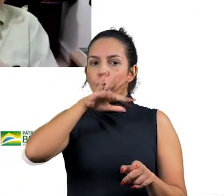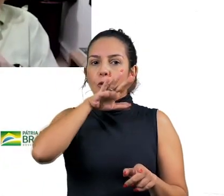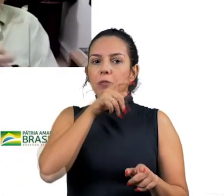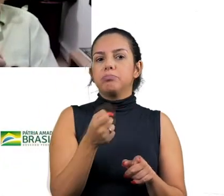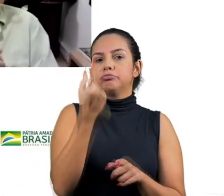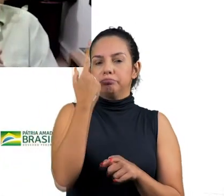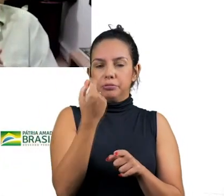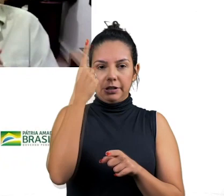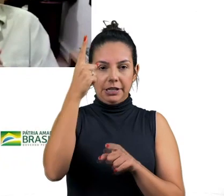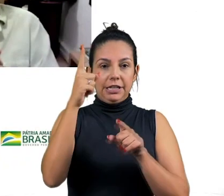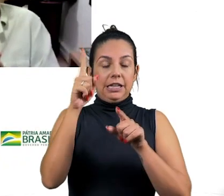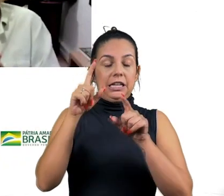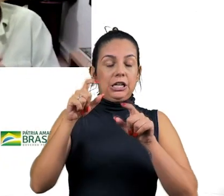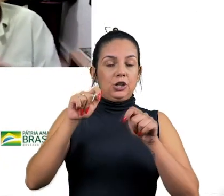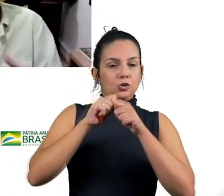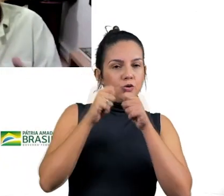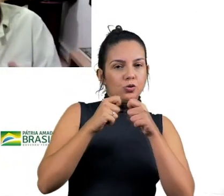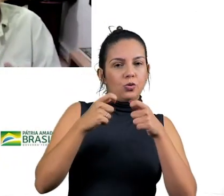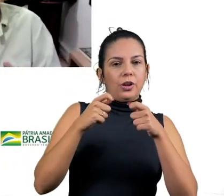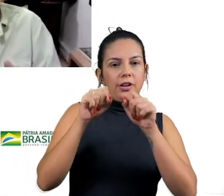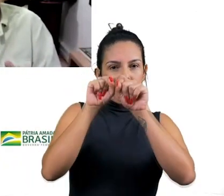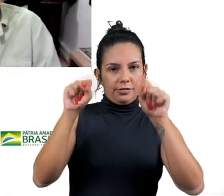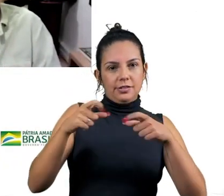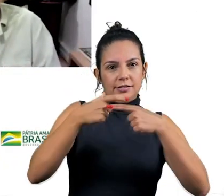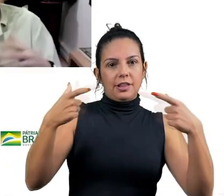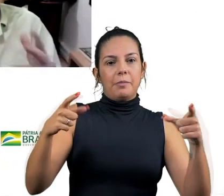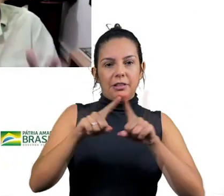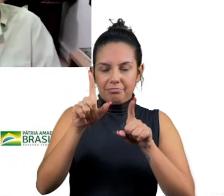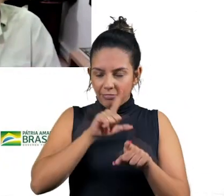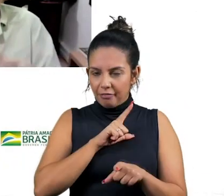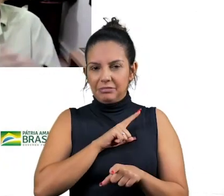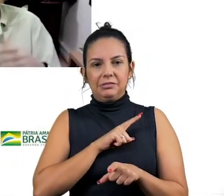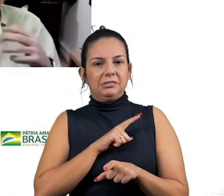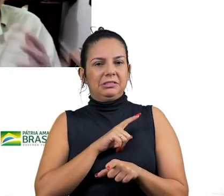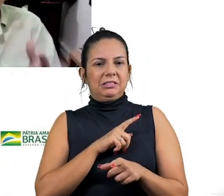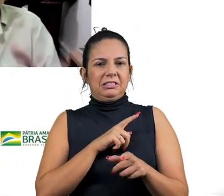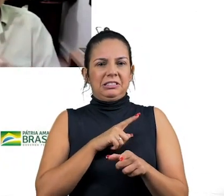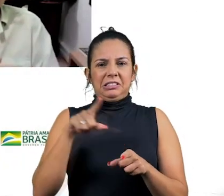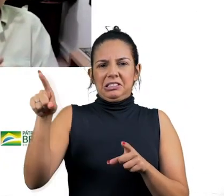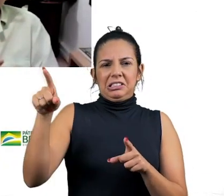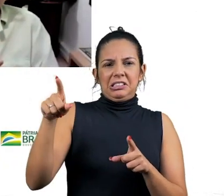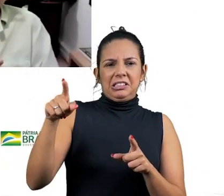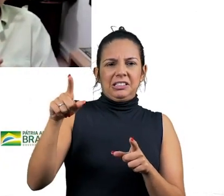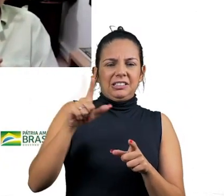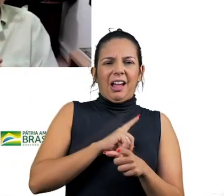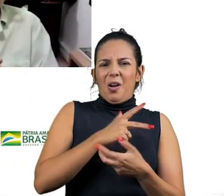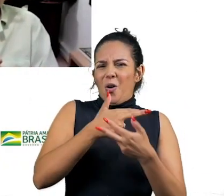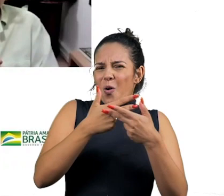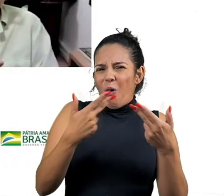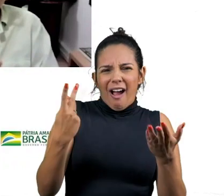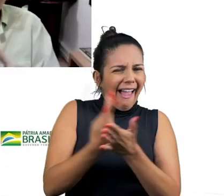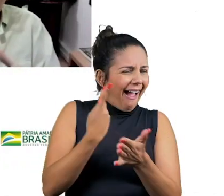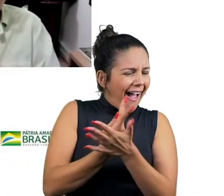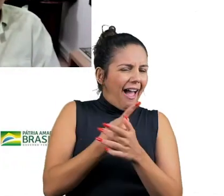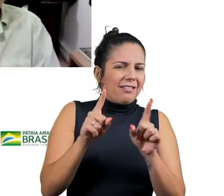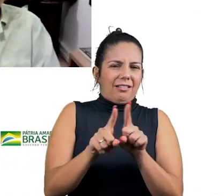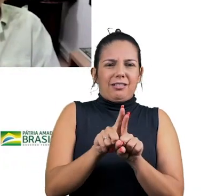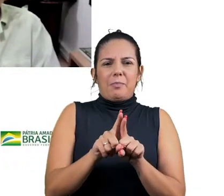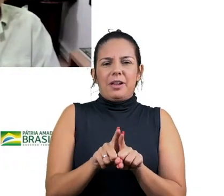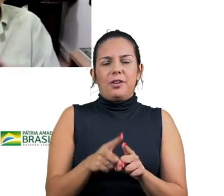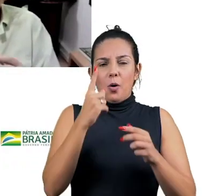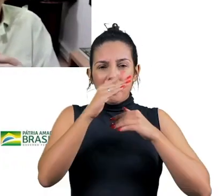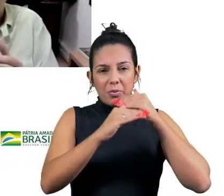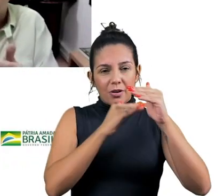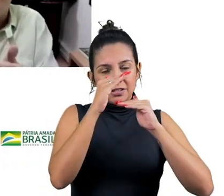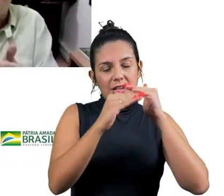No caso do Reino Unido, fazendo absurdos também, contestando a Suprema Corte, né? E num